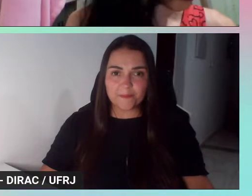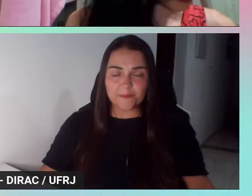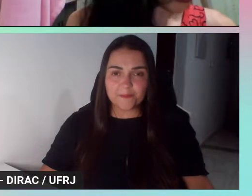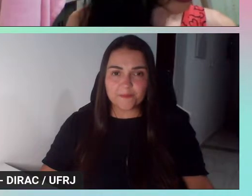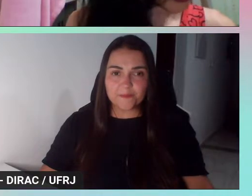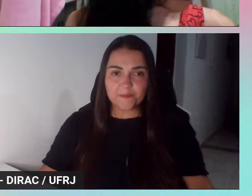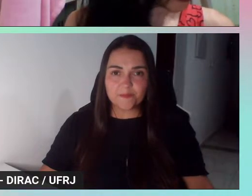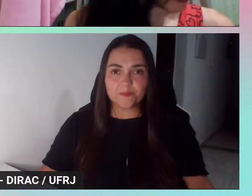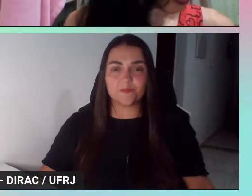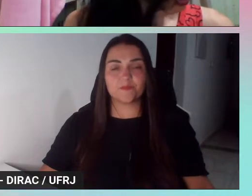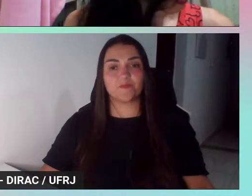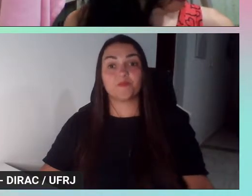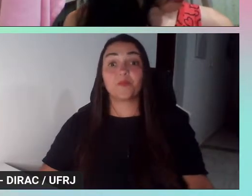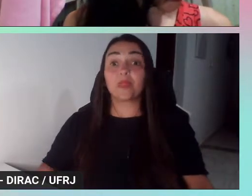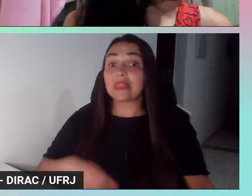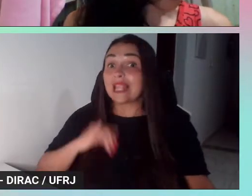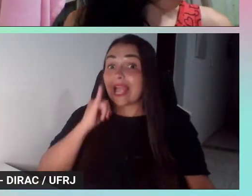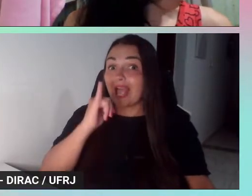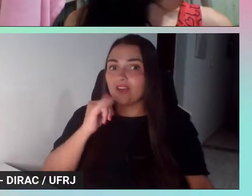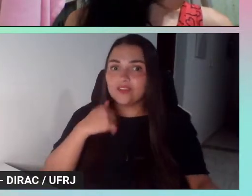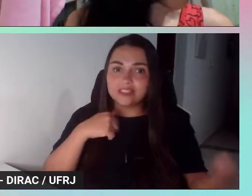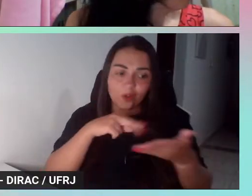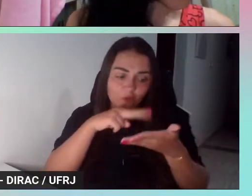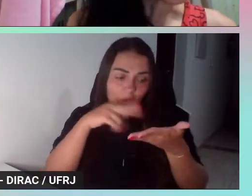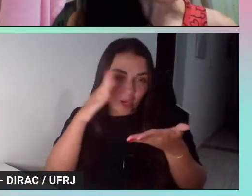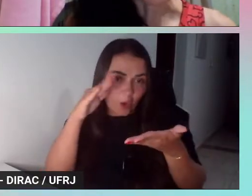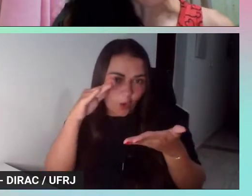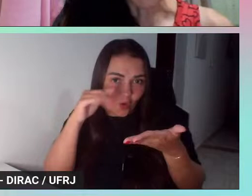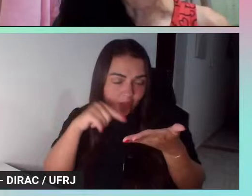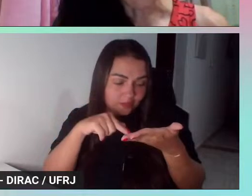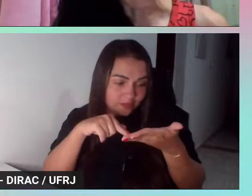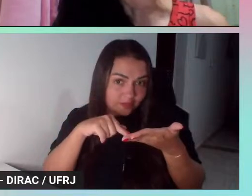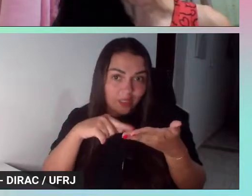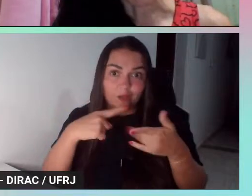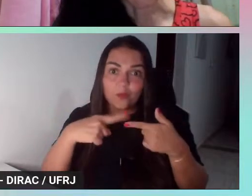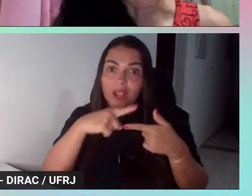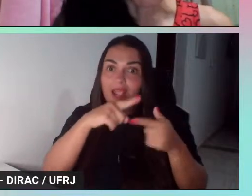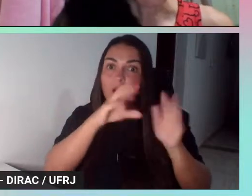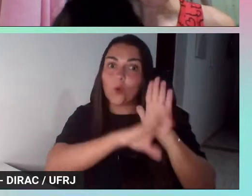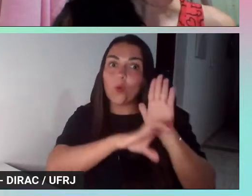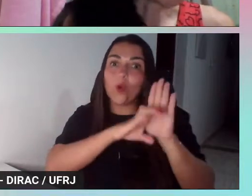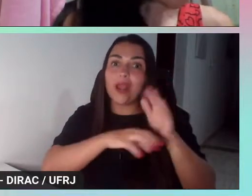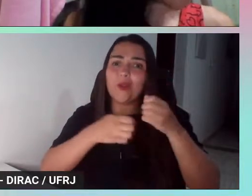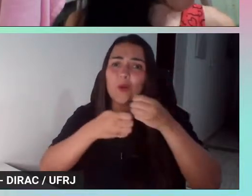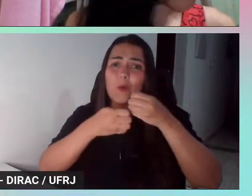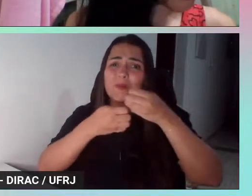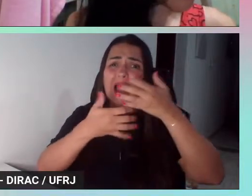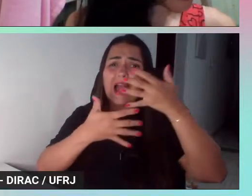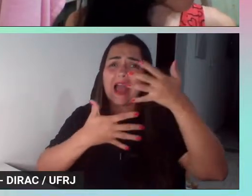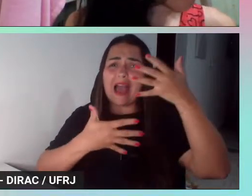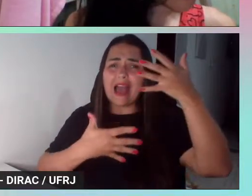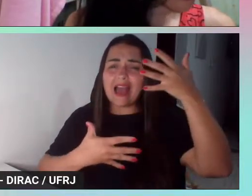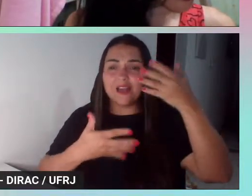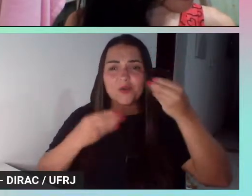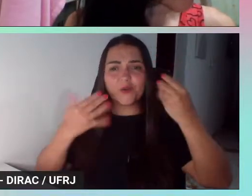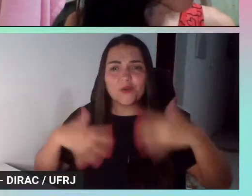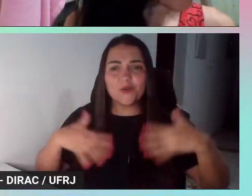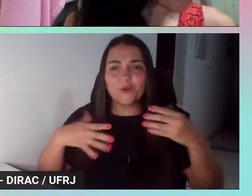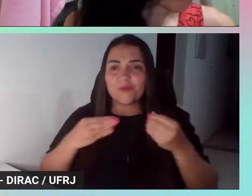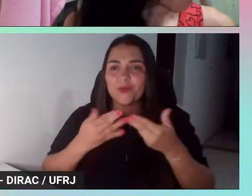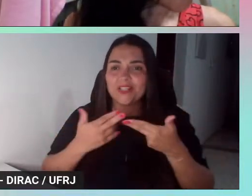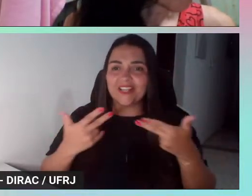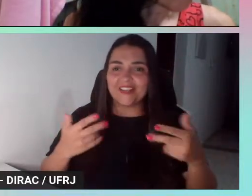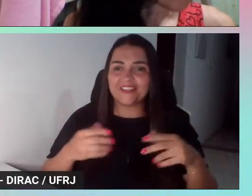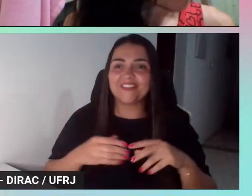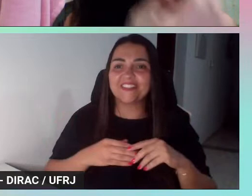Gente, eu vou colar aqui porque o currículo dela é gigantesco, super extenso, para vocês verem como é uma pessoa,